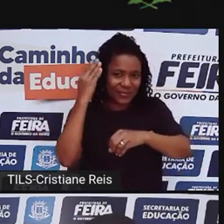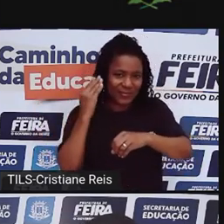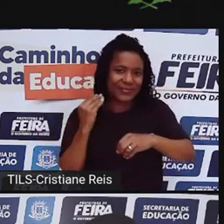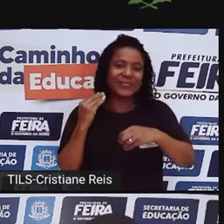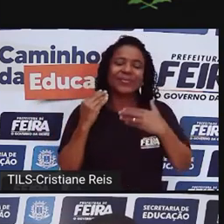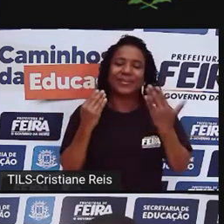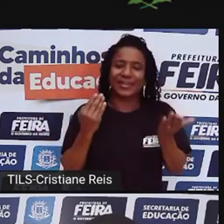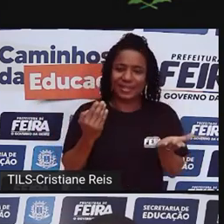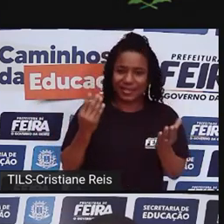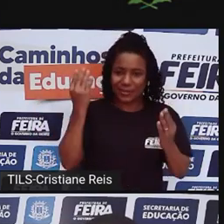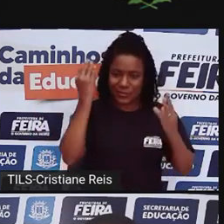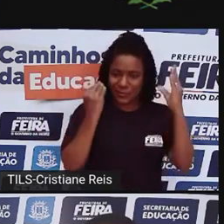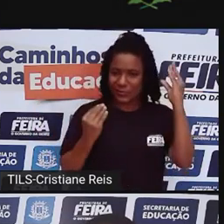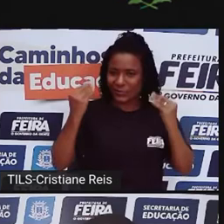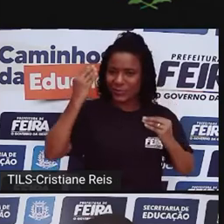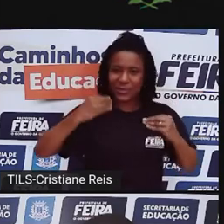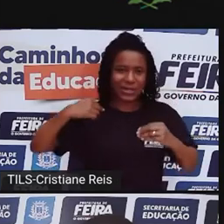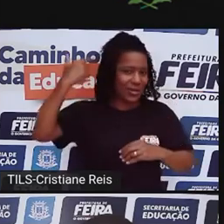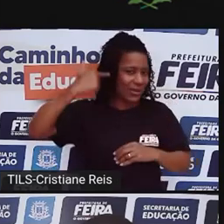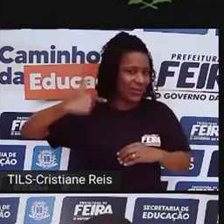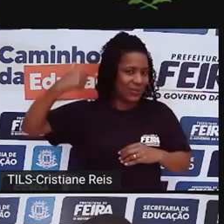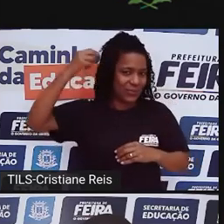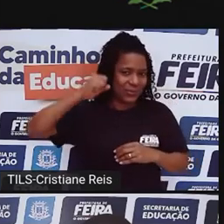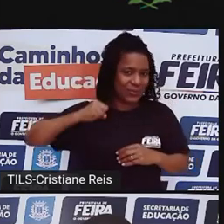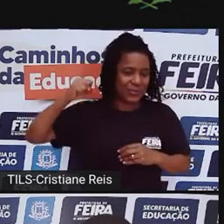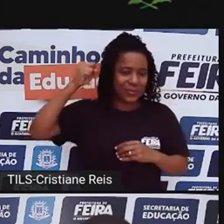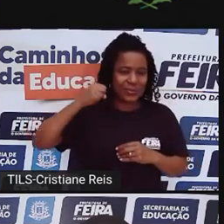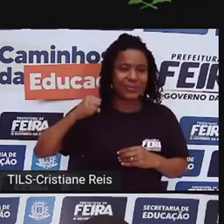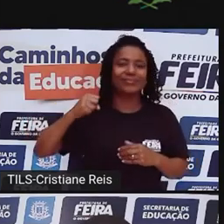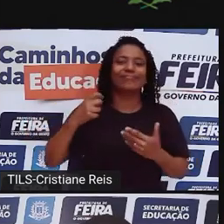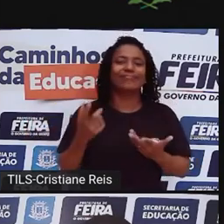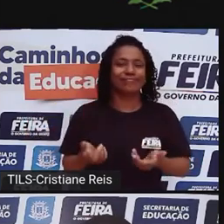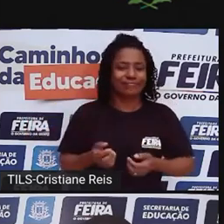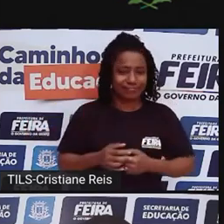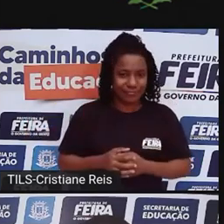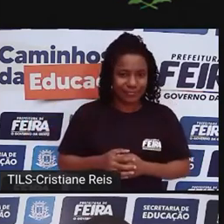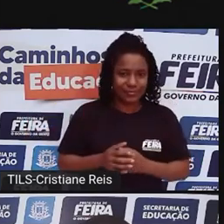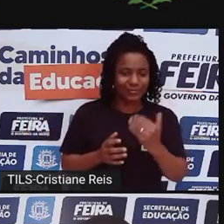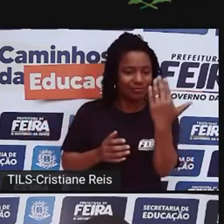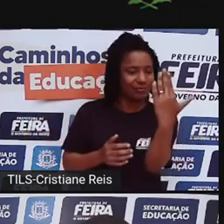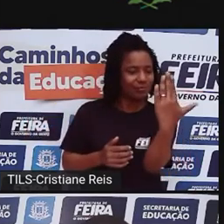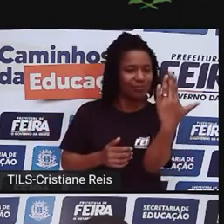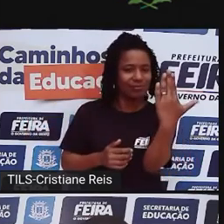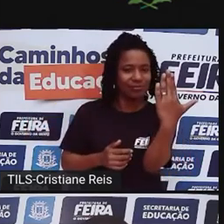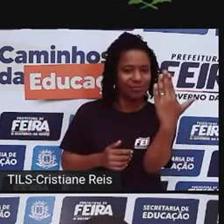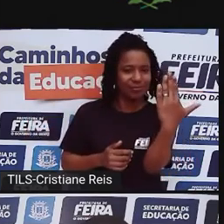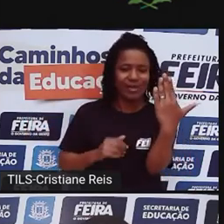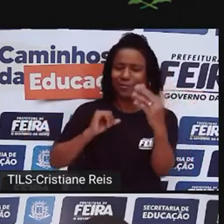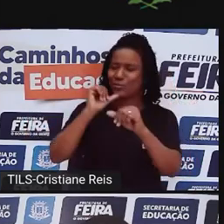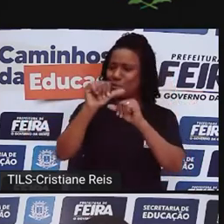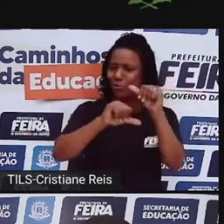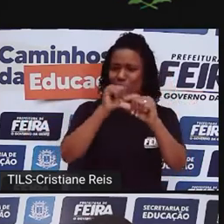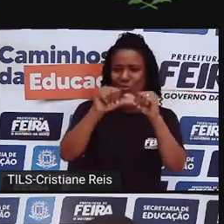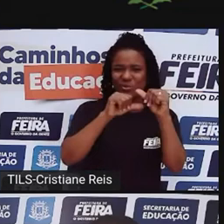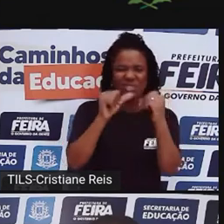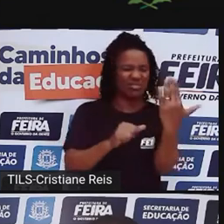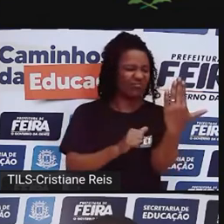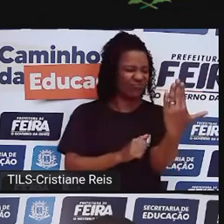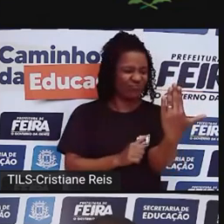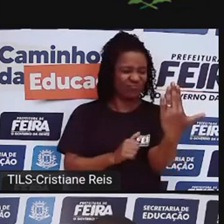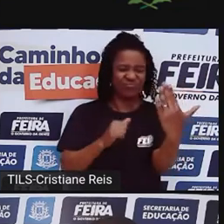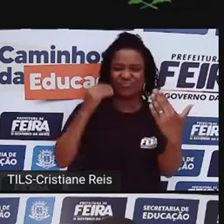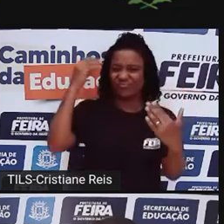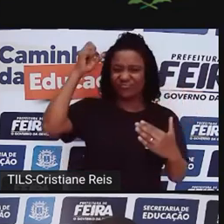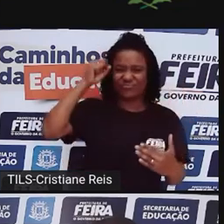prancha e secador. E eu vi como foi o processo delas se olharem no espelho e dizer: poxa, eu não estou me sentindo mais bem com